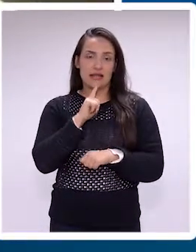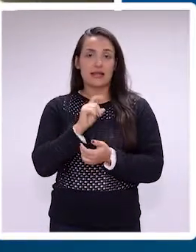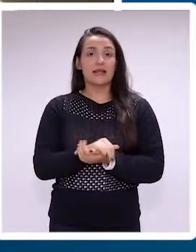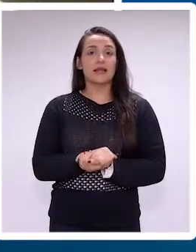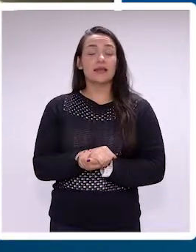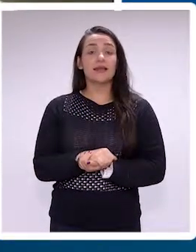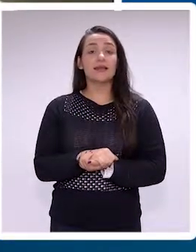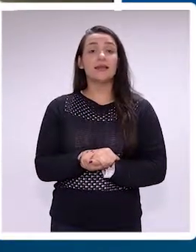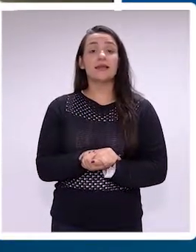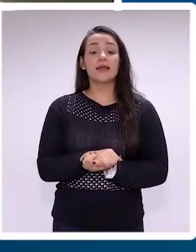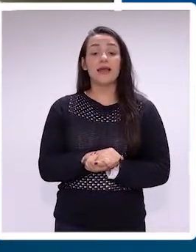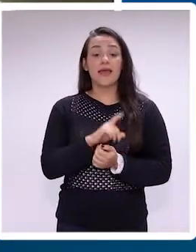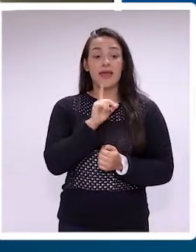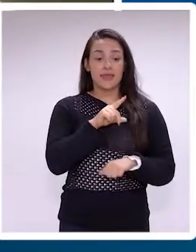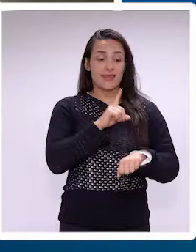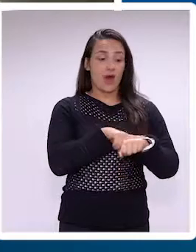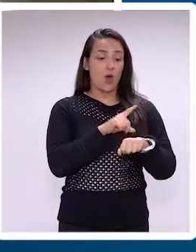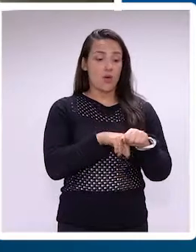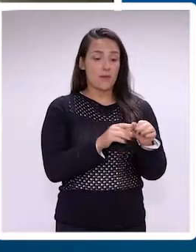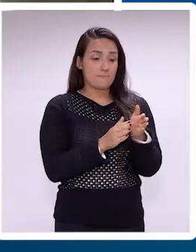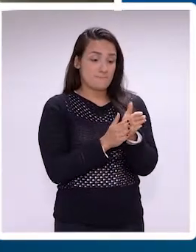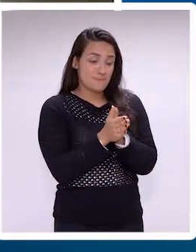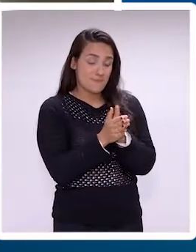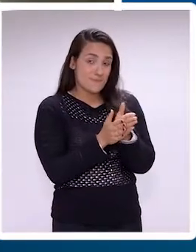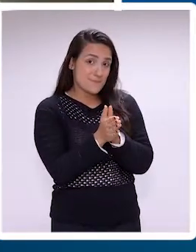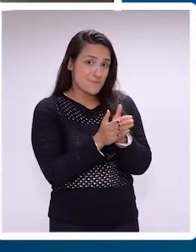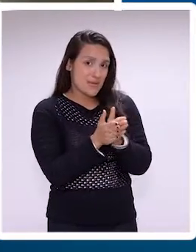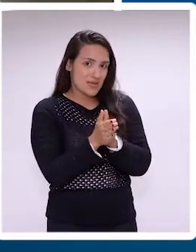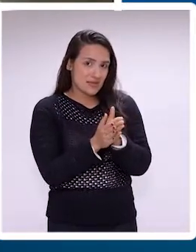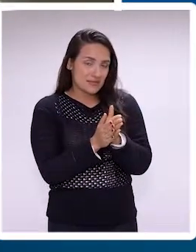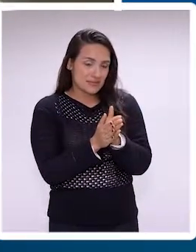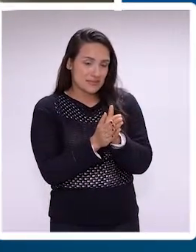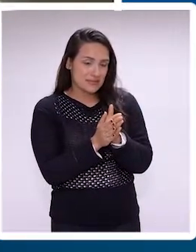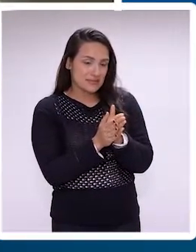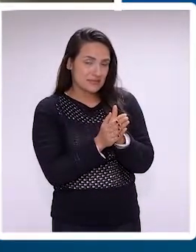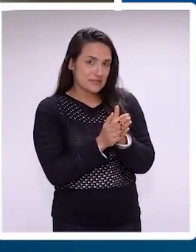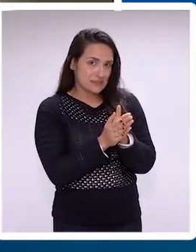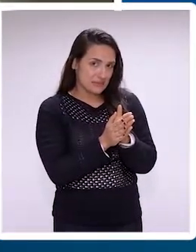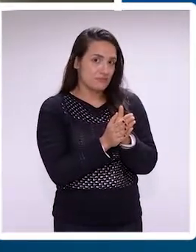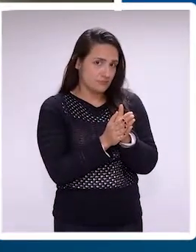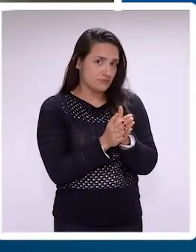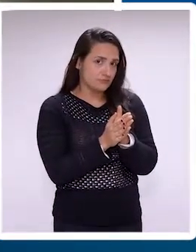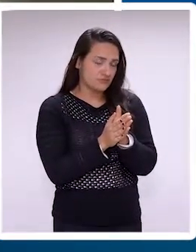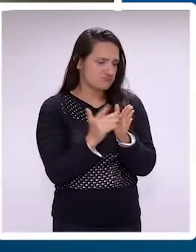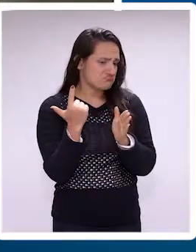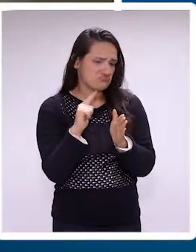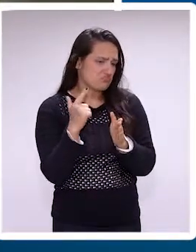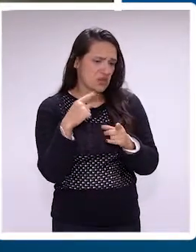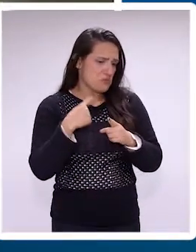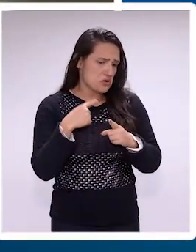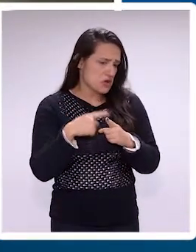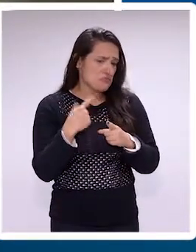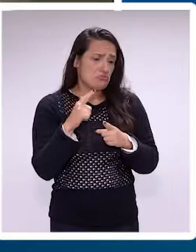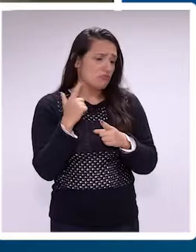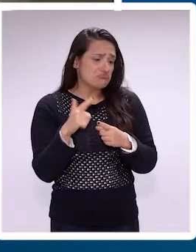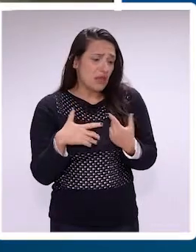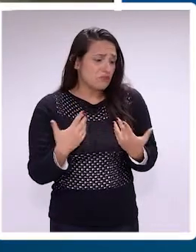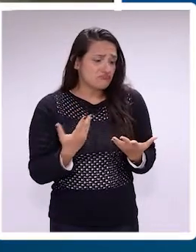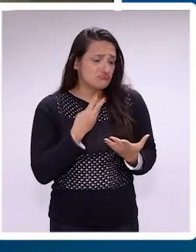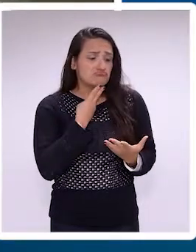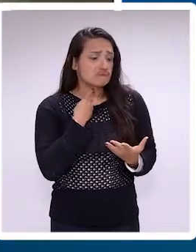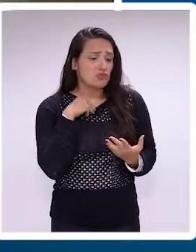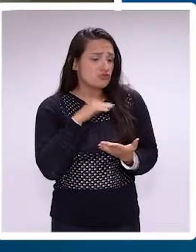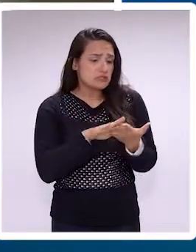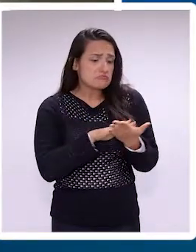medo é quando essa ansiedade, mesmo sem ter nenhuma causa objetiva,